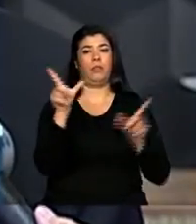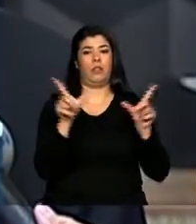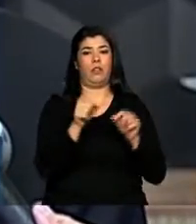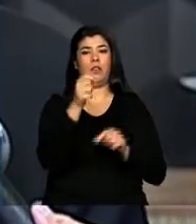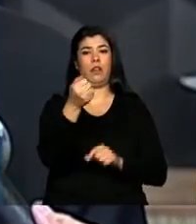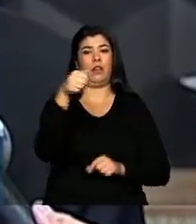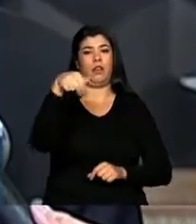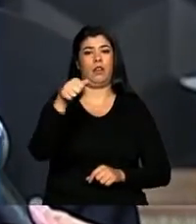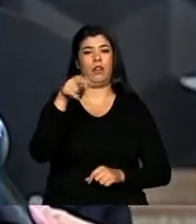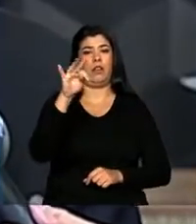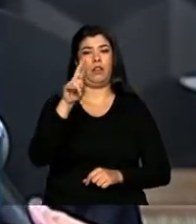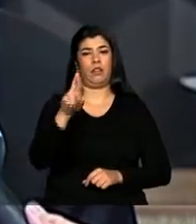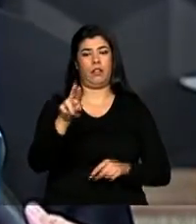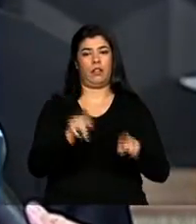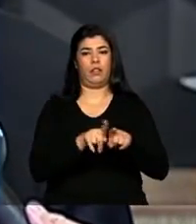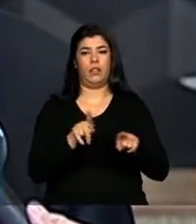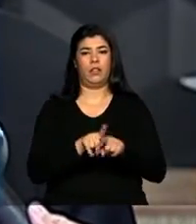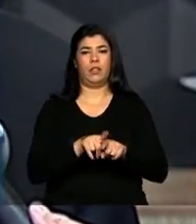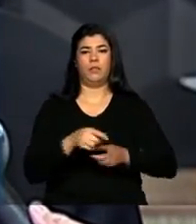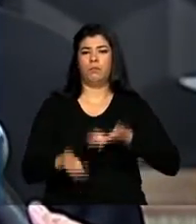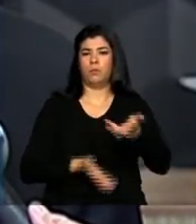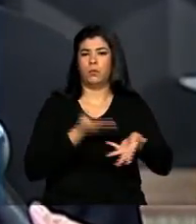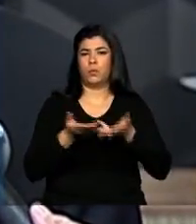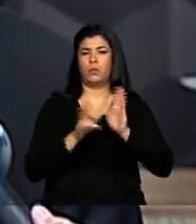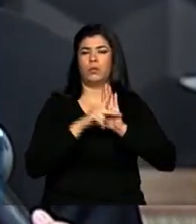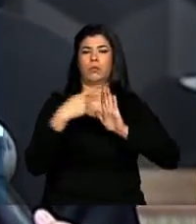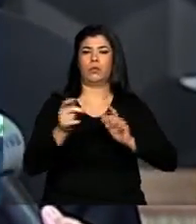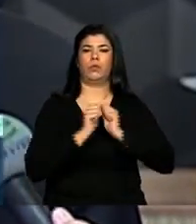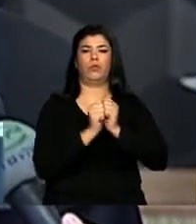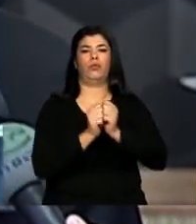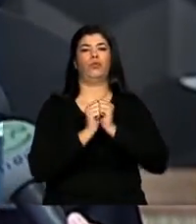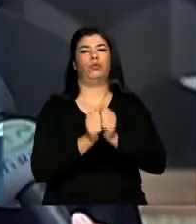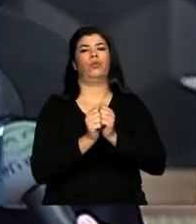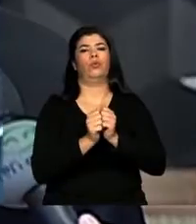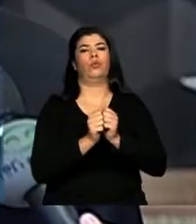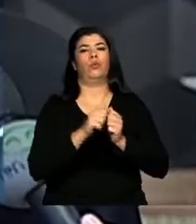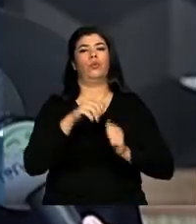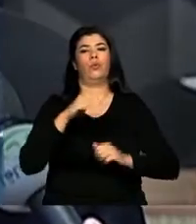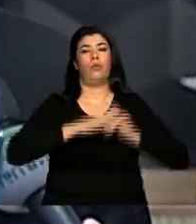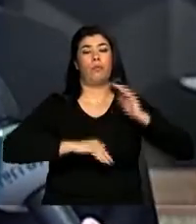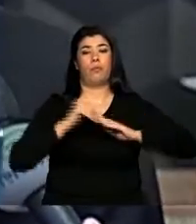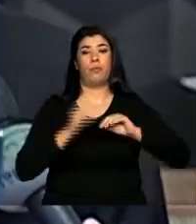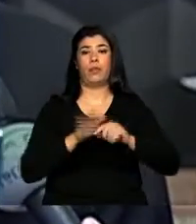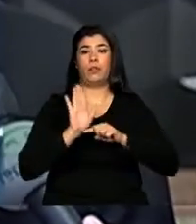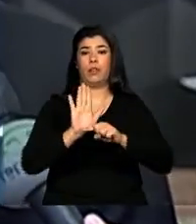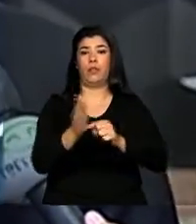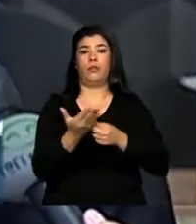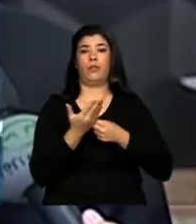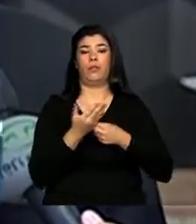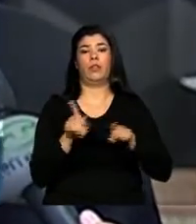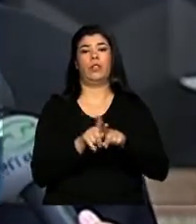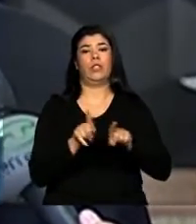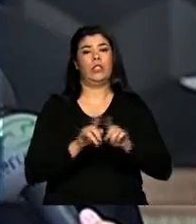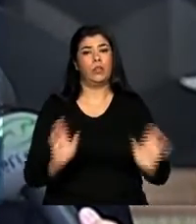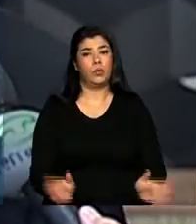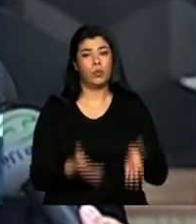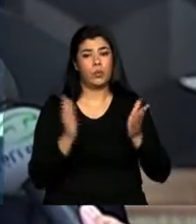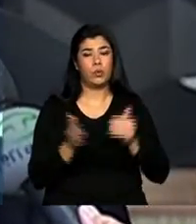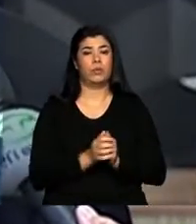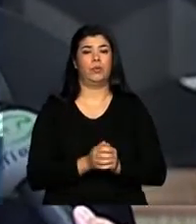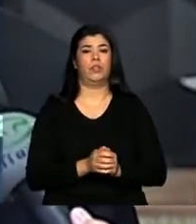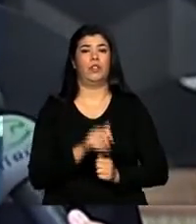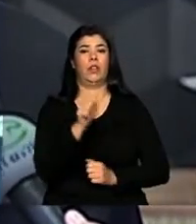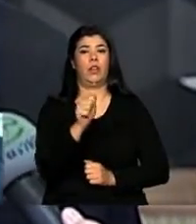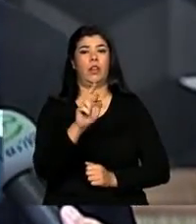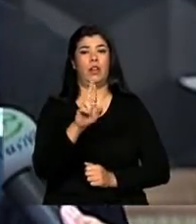Vamos prestigiar, fazer investimentos também junto ao cooperativismo, estimular a agroecologia, a produção